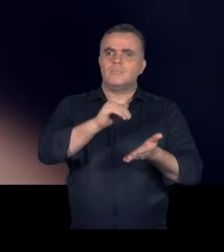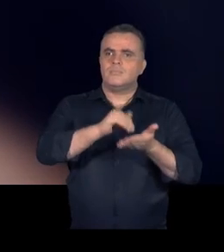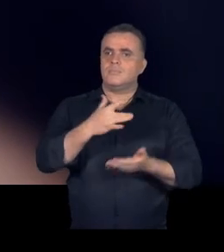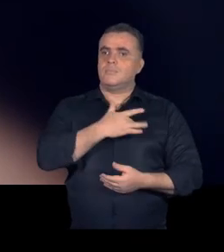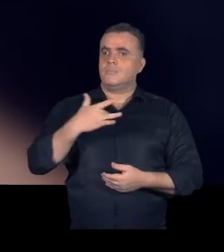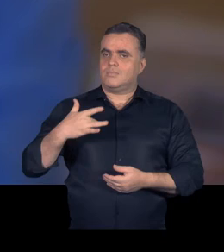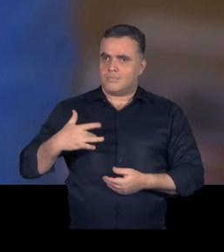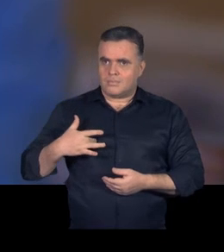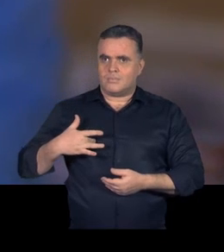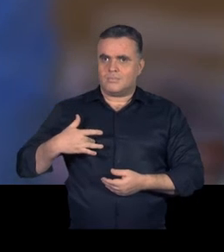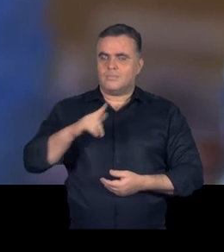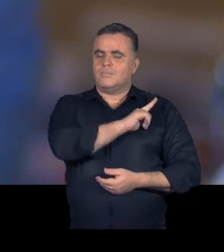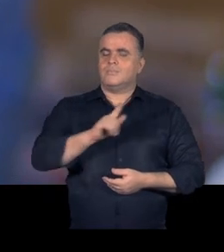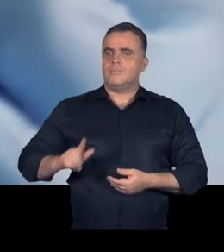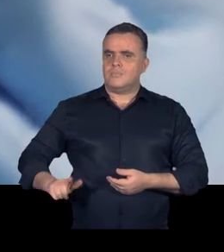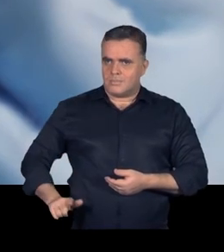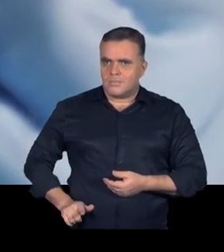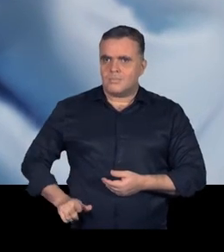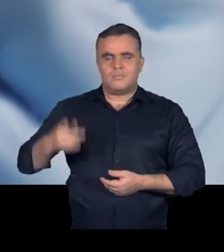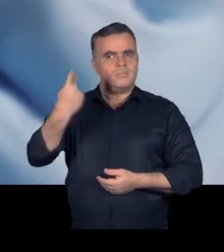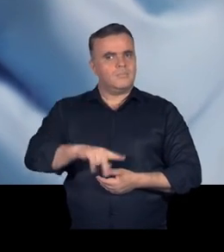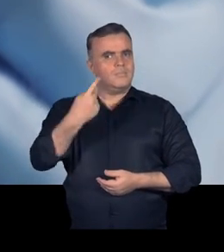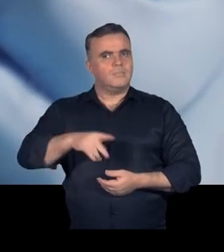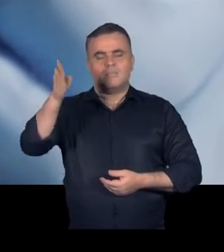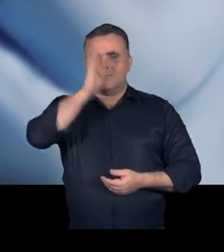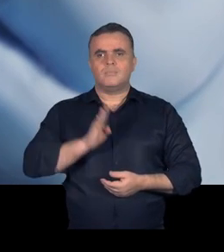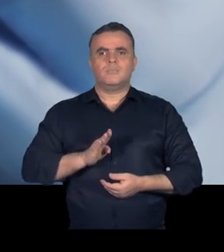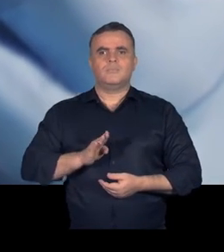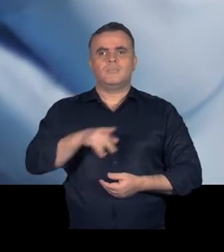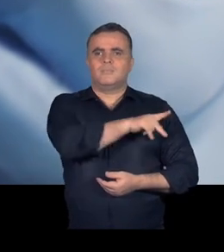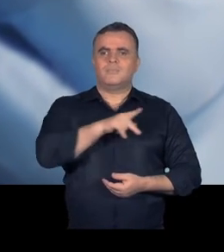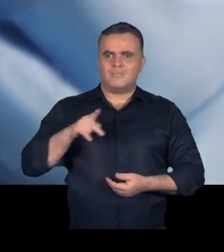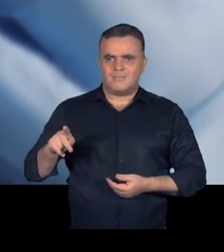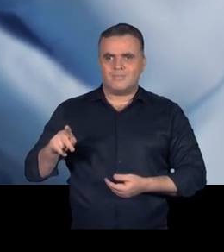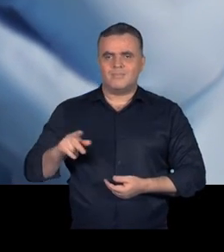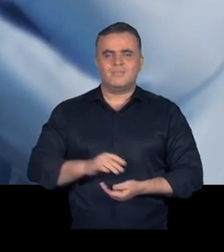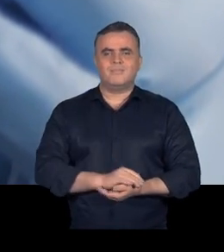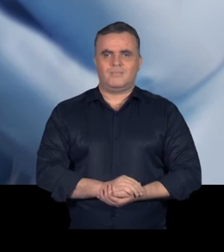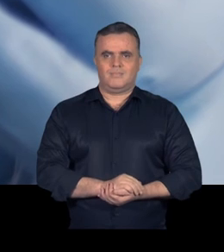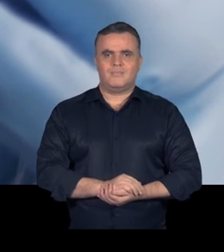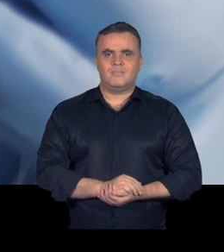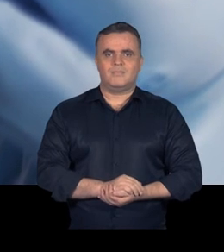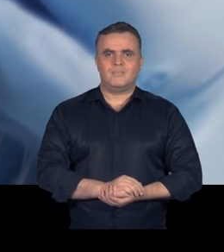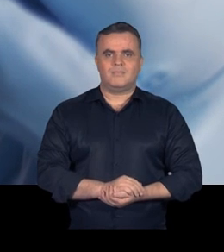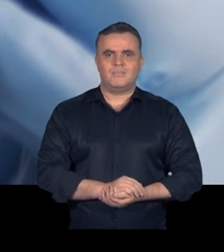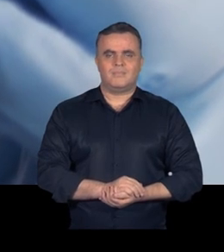Secretaria de Estado da Saúde, Sergipe, Governo do Estado, Brasil, Governo Federal.